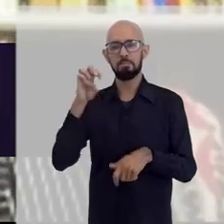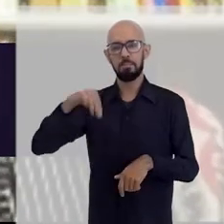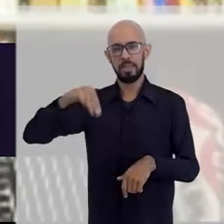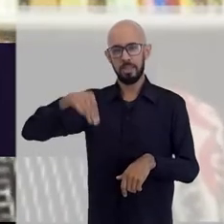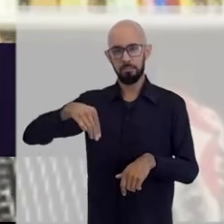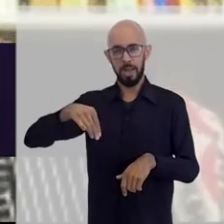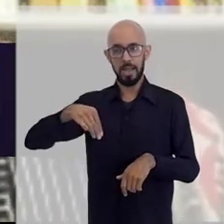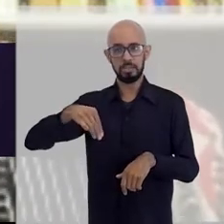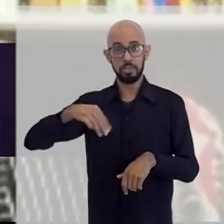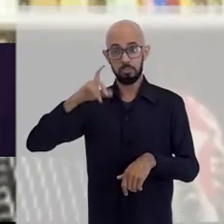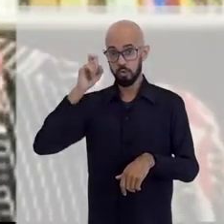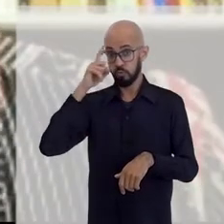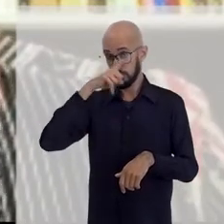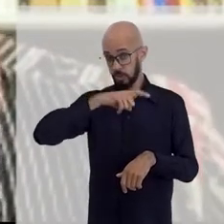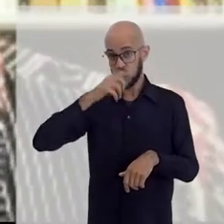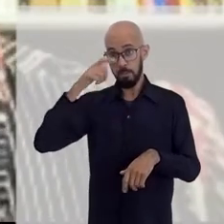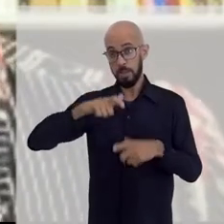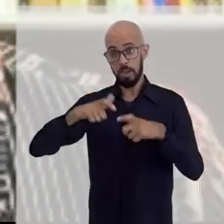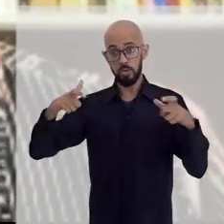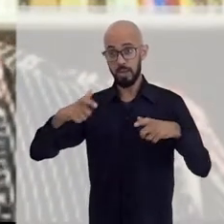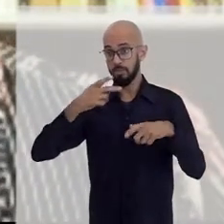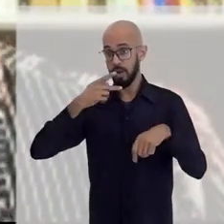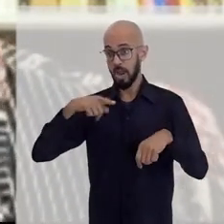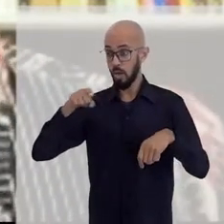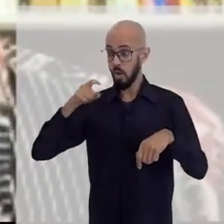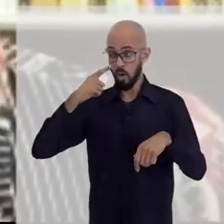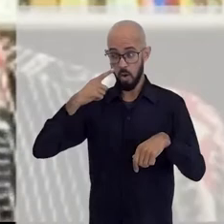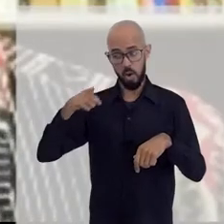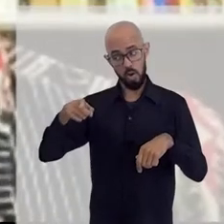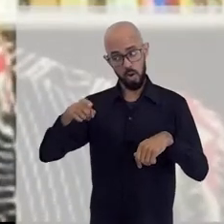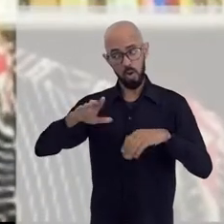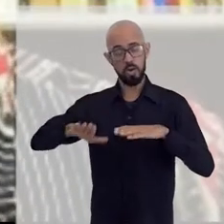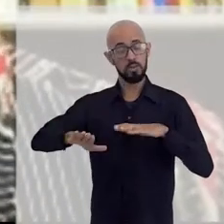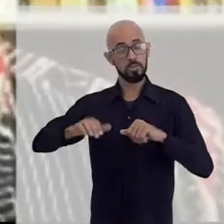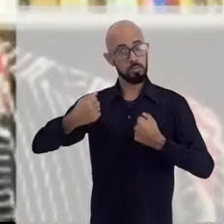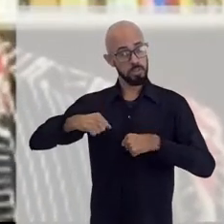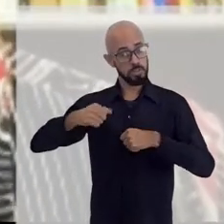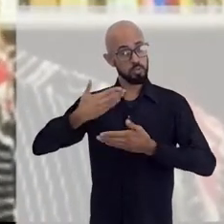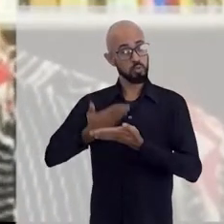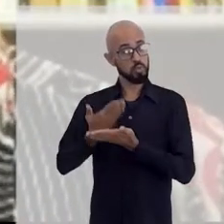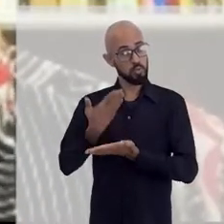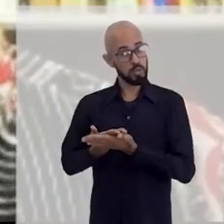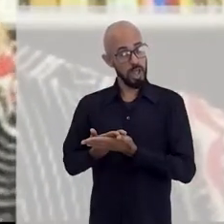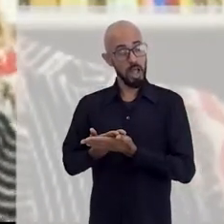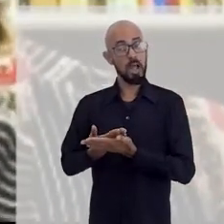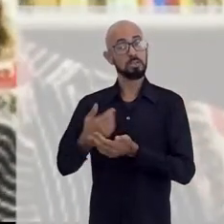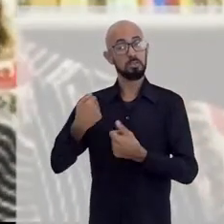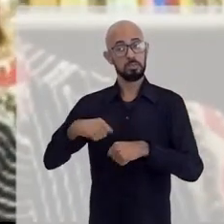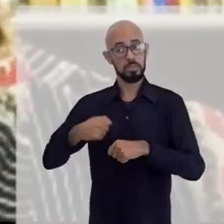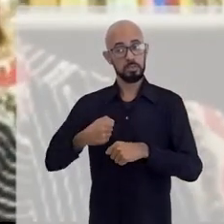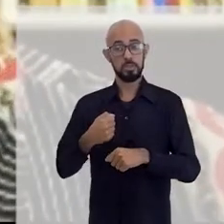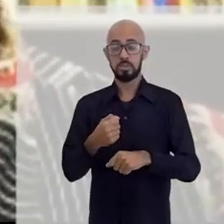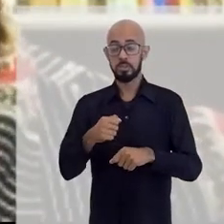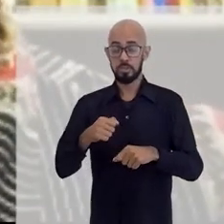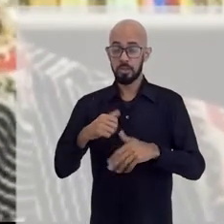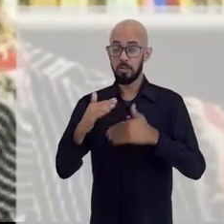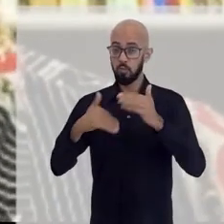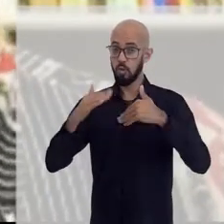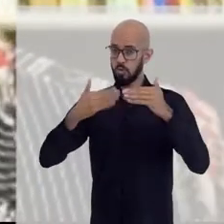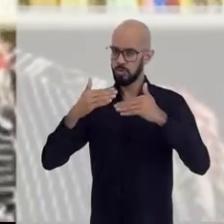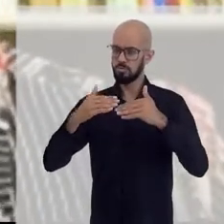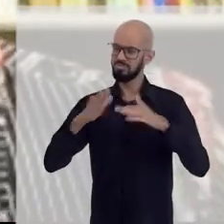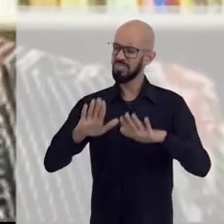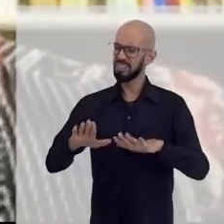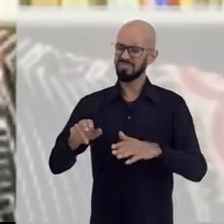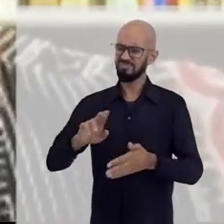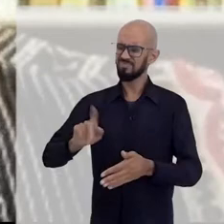matemática e tal, e que acaba, as pessoas dizem assim, olha, é isso aí, você precisa estudar muito, ter boas escolas para poder... O